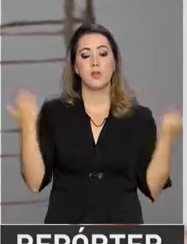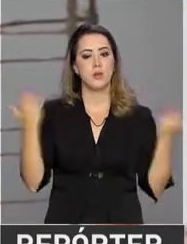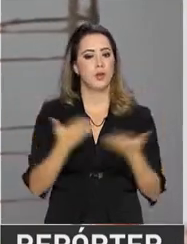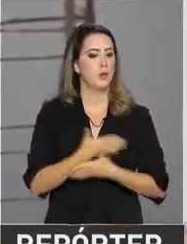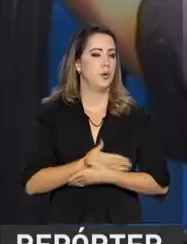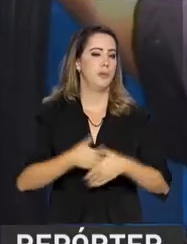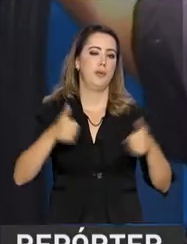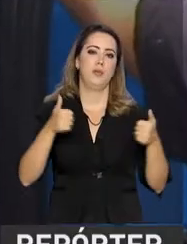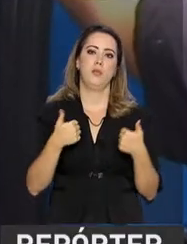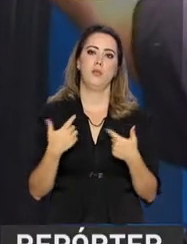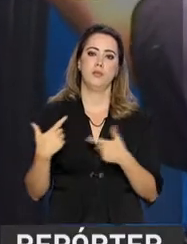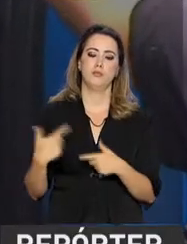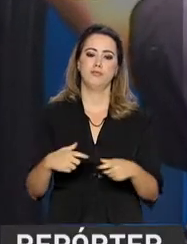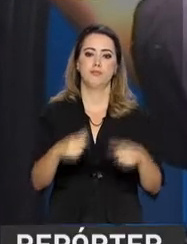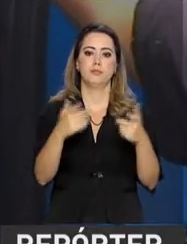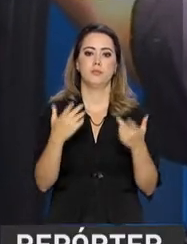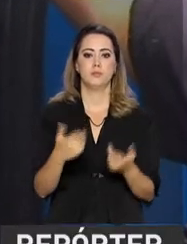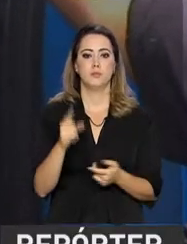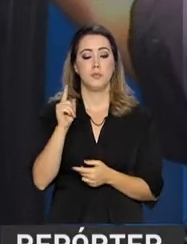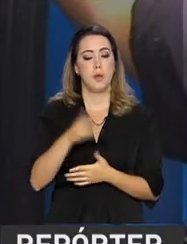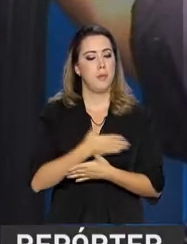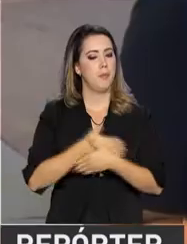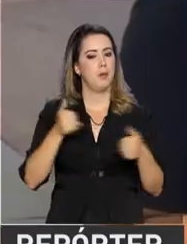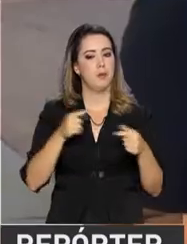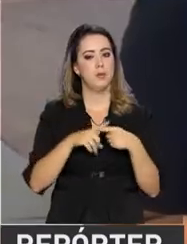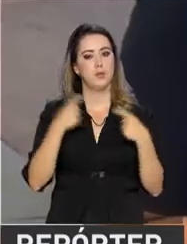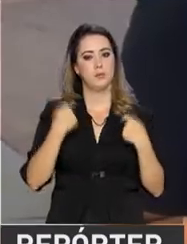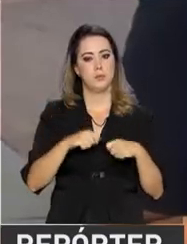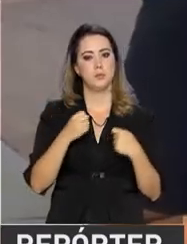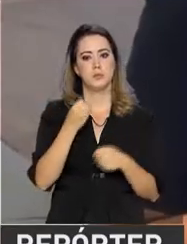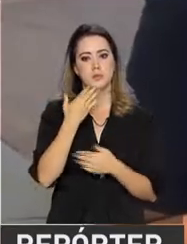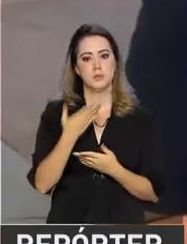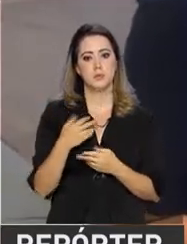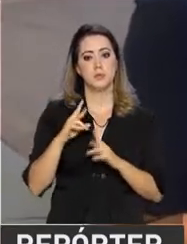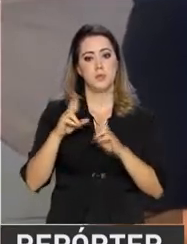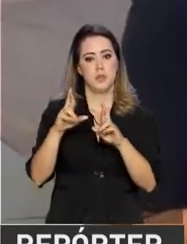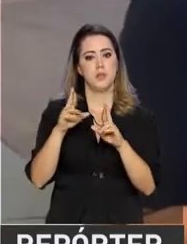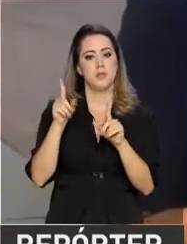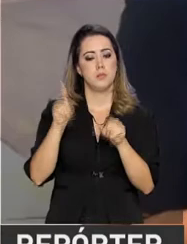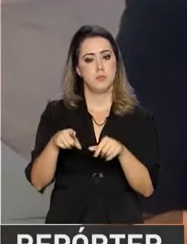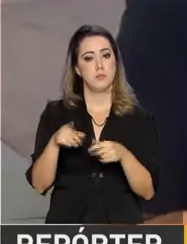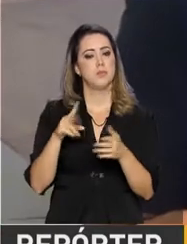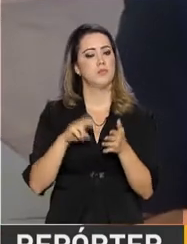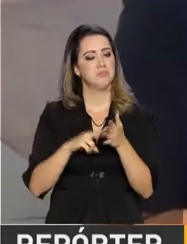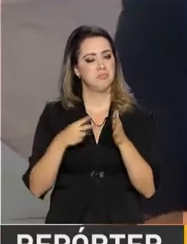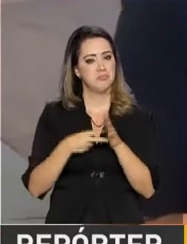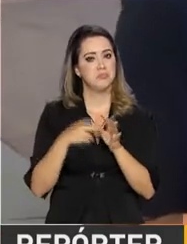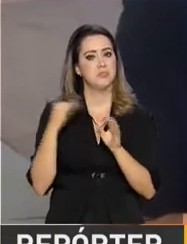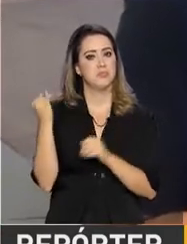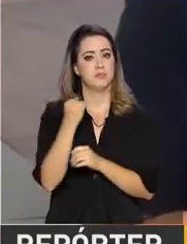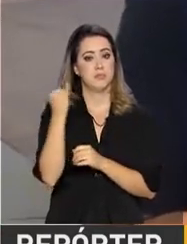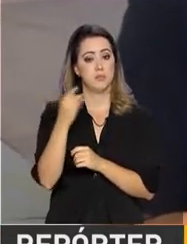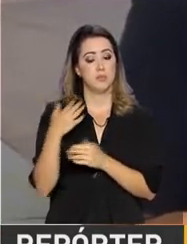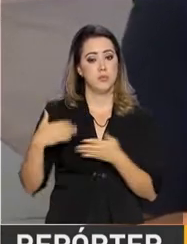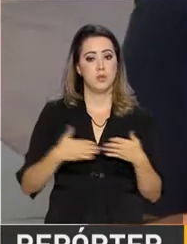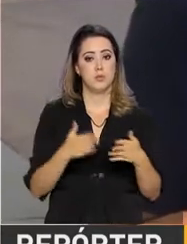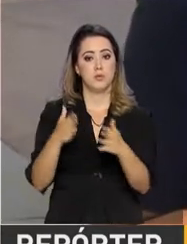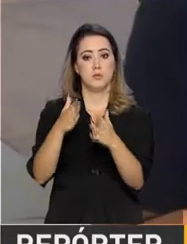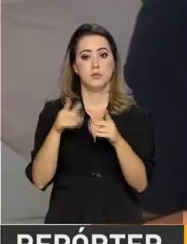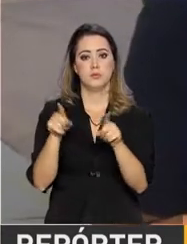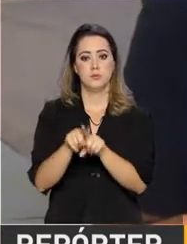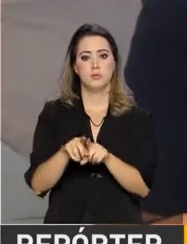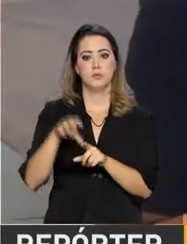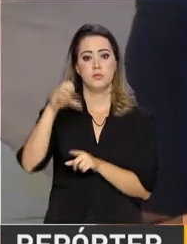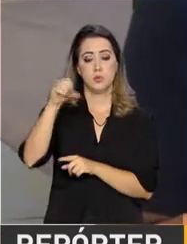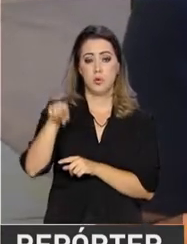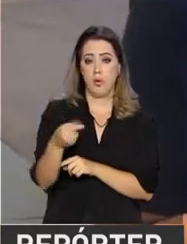o trânsito. Demorou bastante, mas até que enfim vai sair, né? A espera faz sentido. A rodovia do contorno vai tirar cerca de